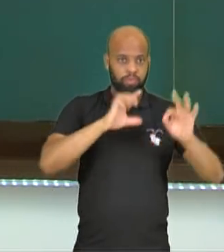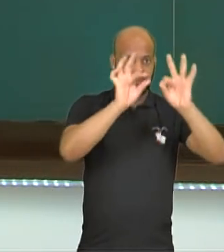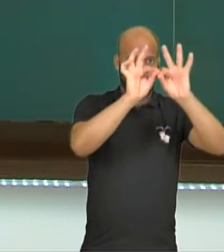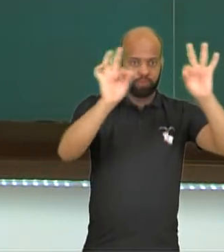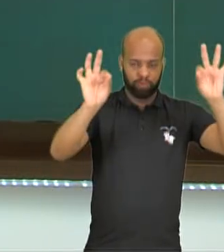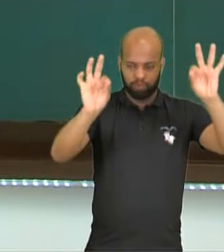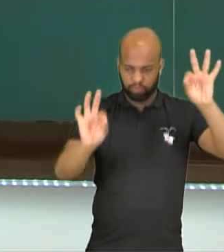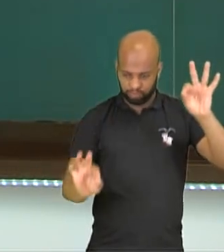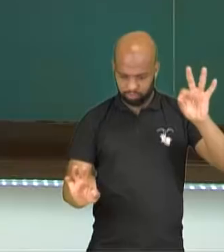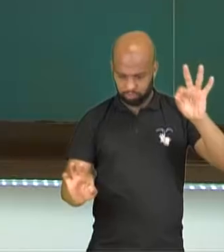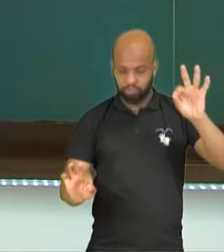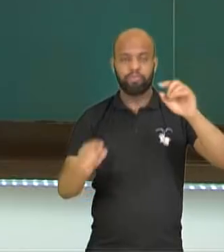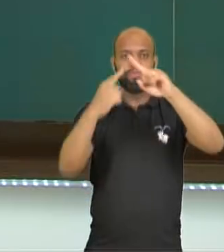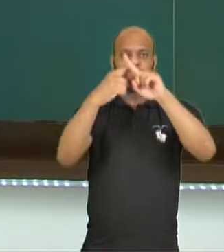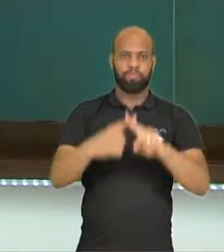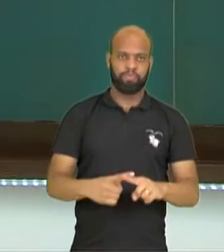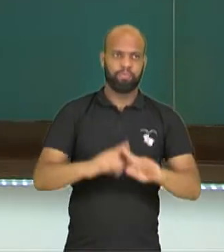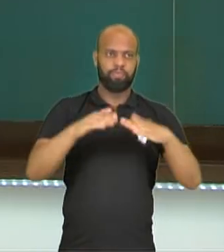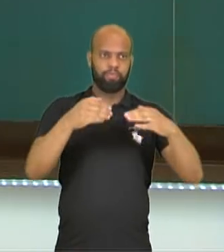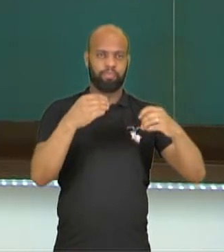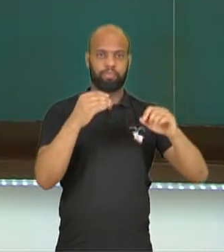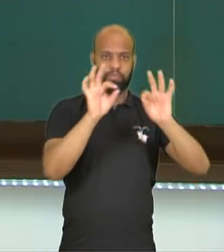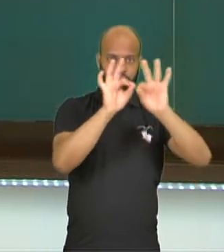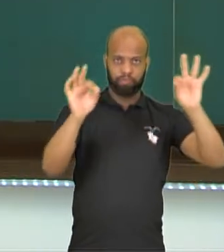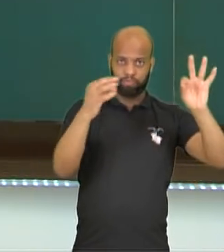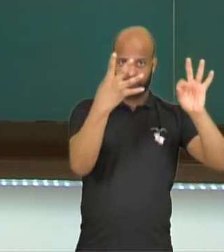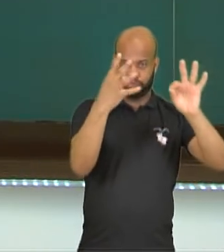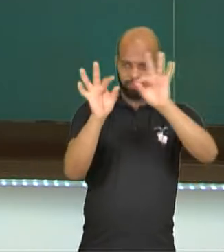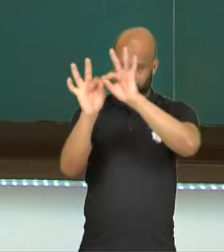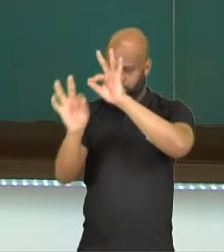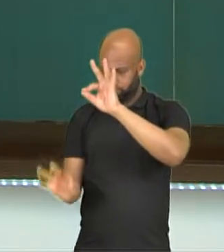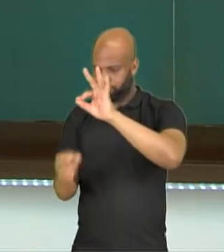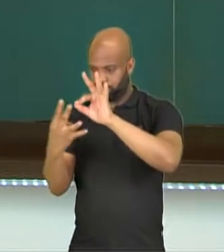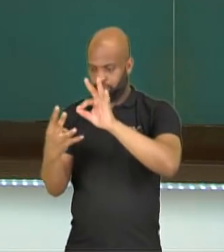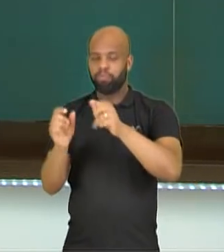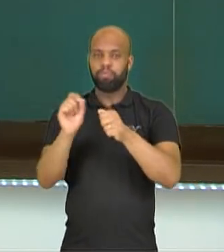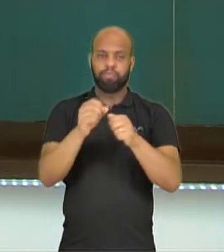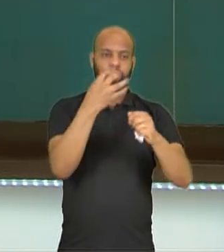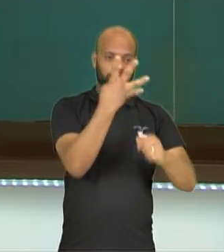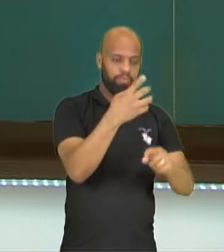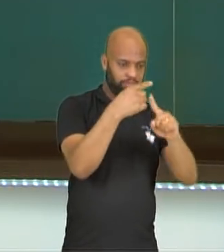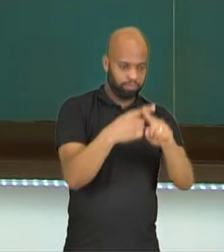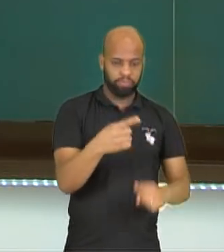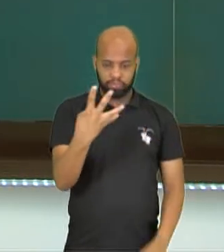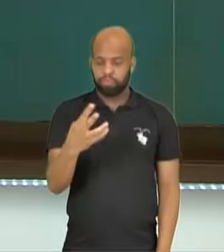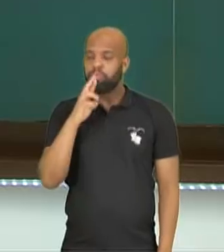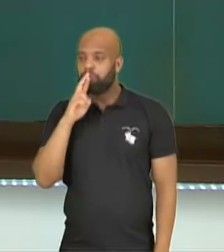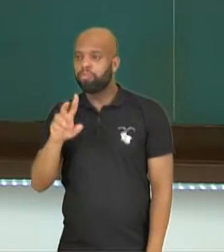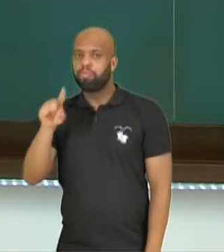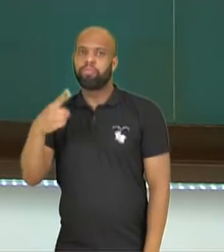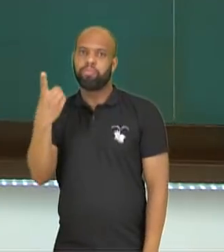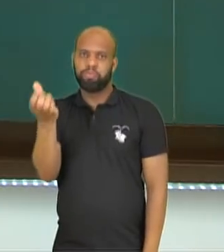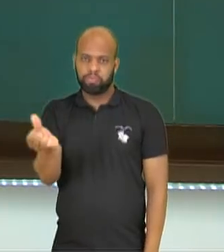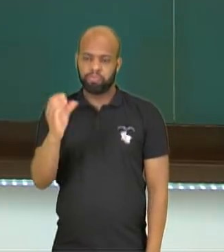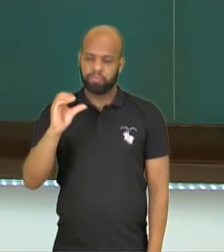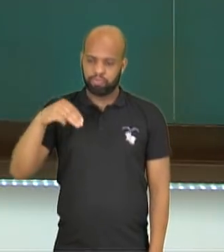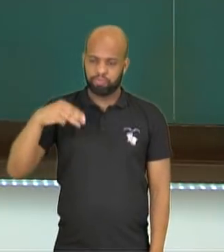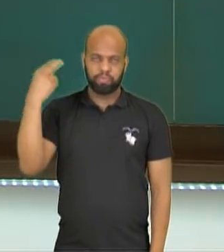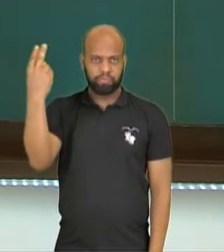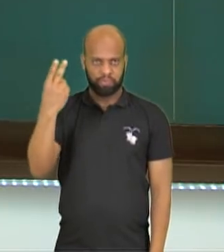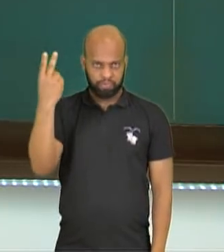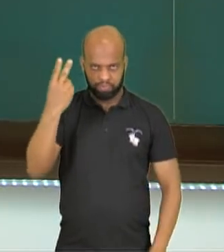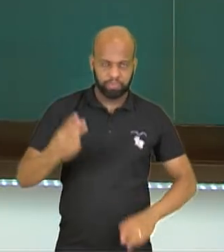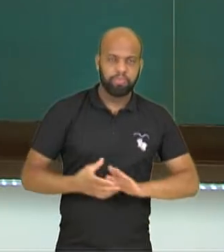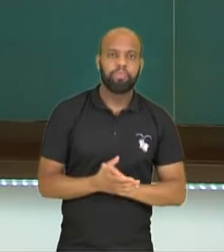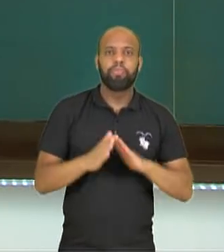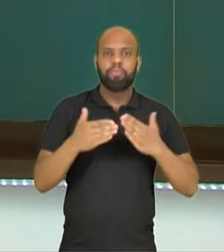Lado vezes lado. Então, eu tenho 4. 4 ao quadrado. 4 vezes 4, 16 centímetros